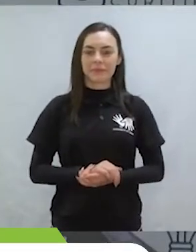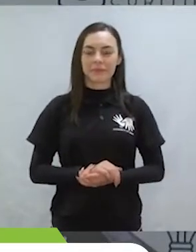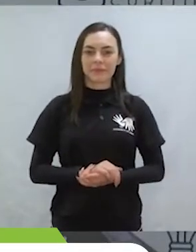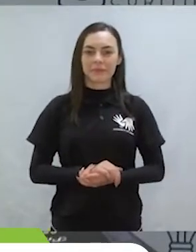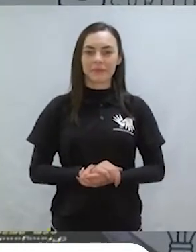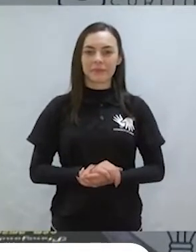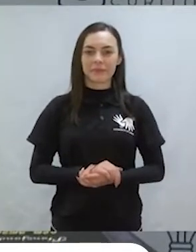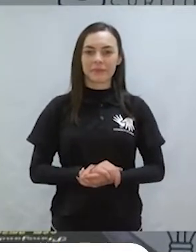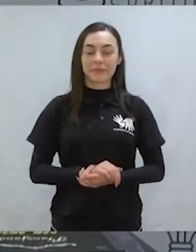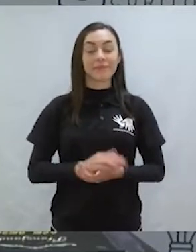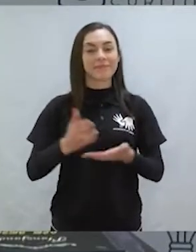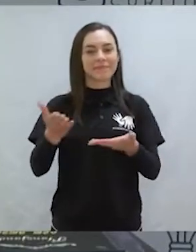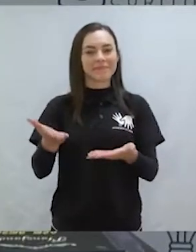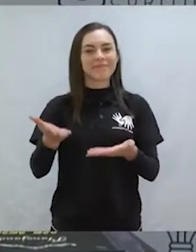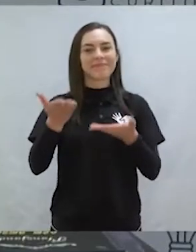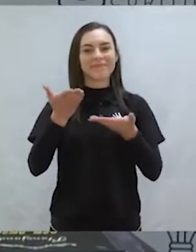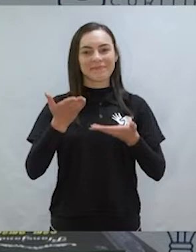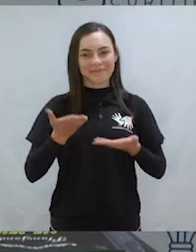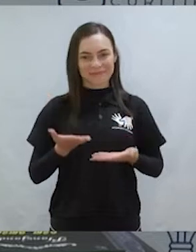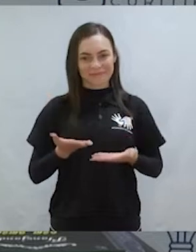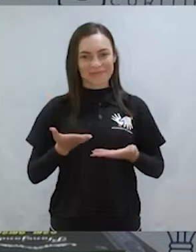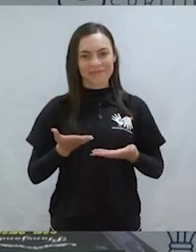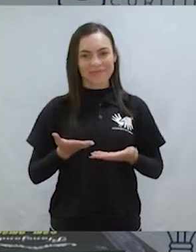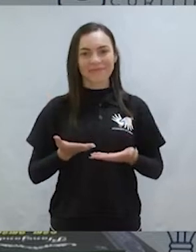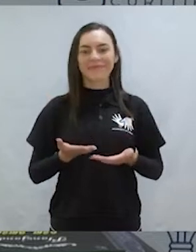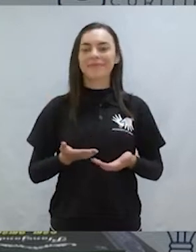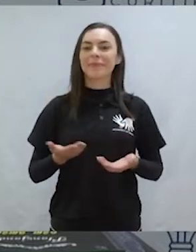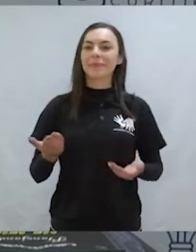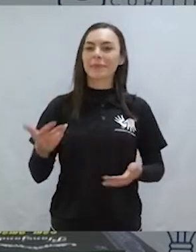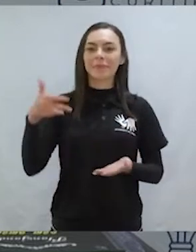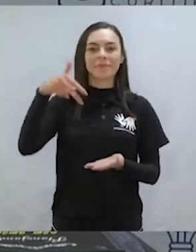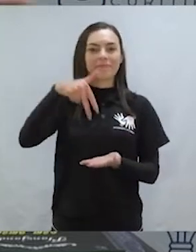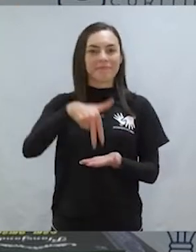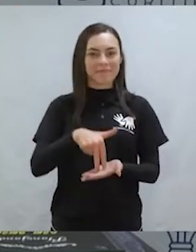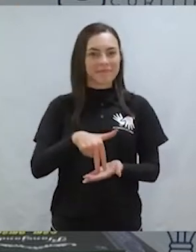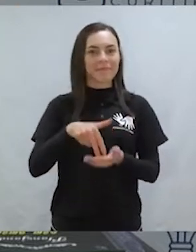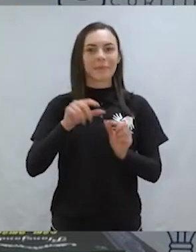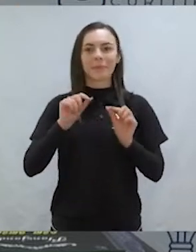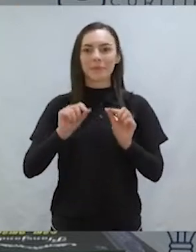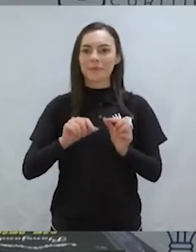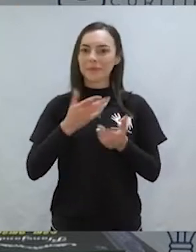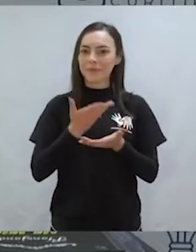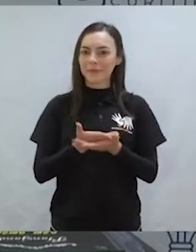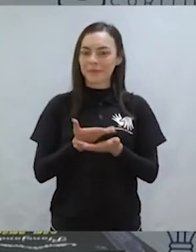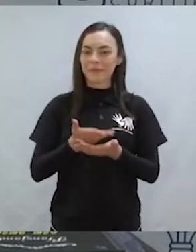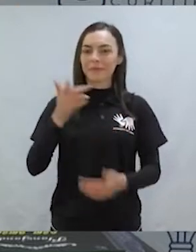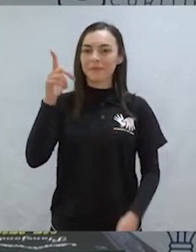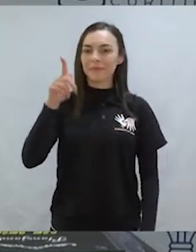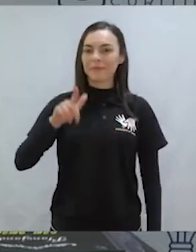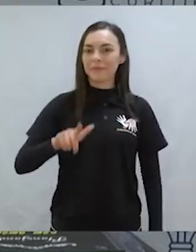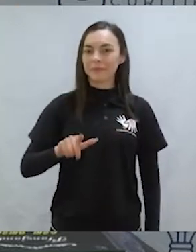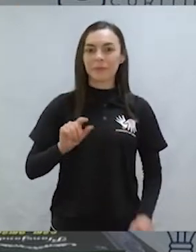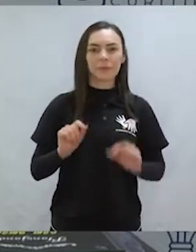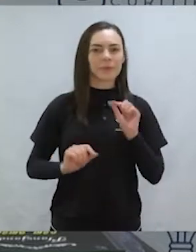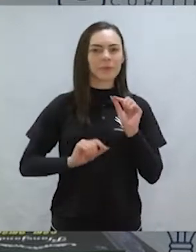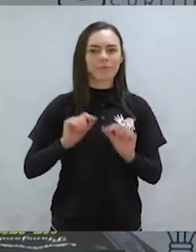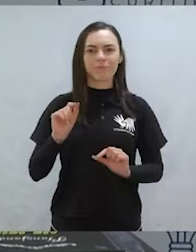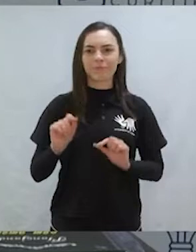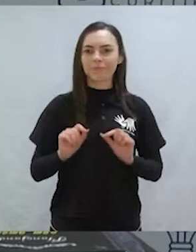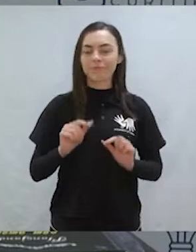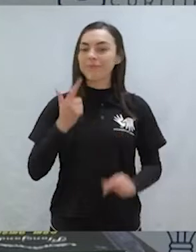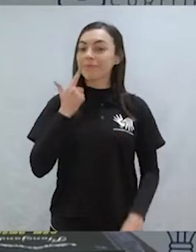Isso. Sejam muito bem-vindos, estamos aqui para mais uma aula